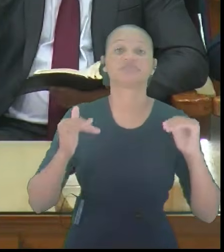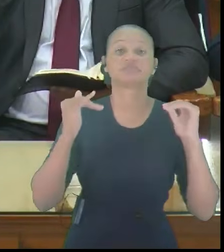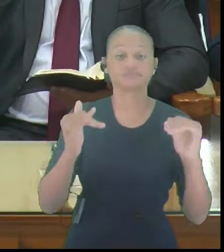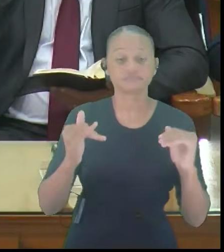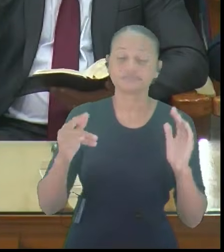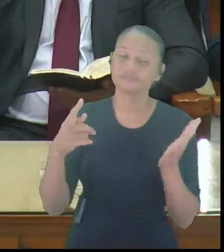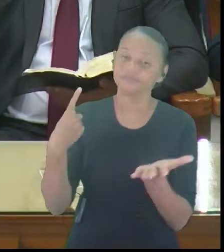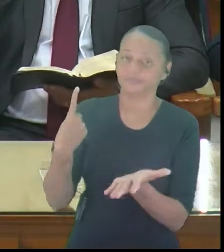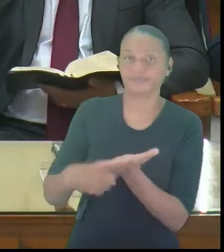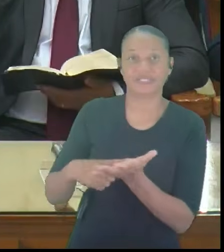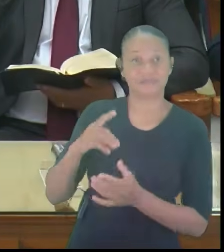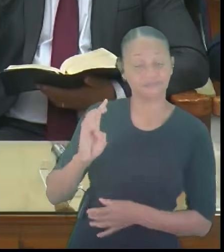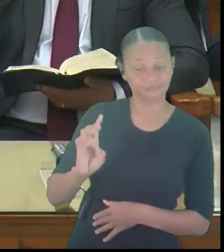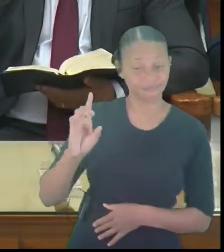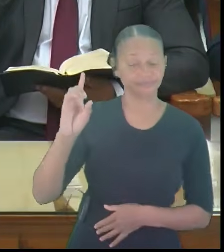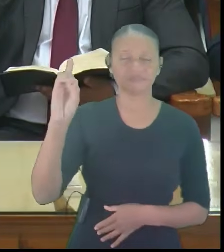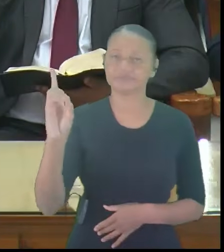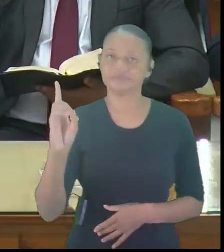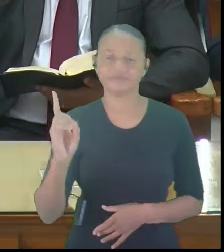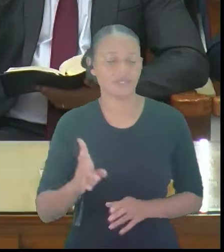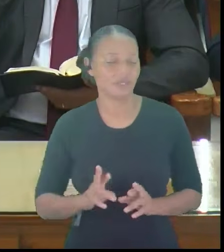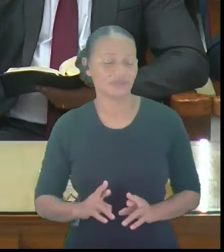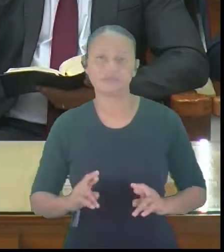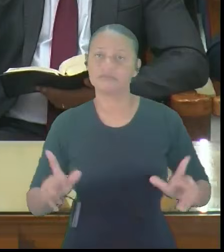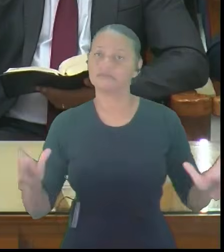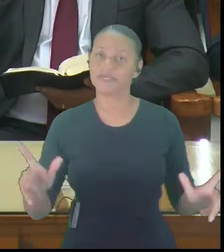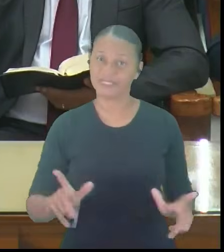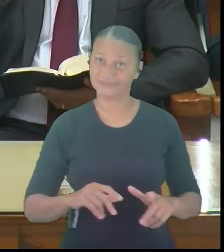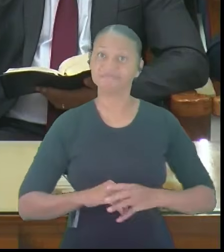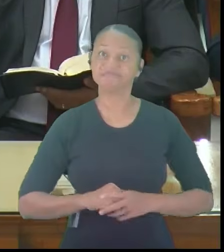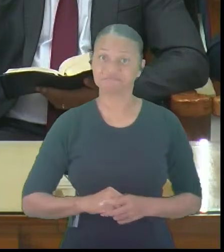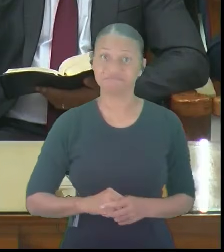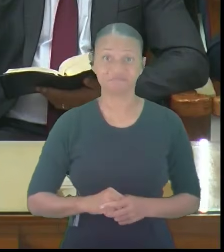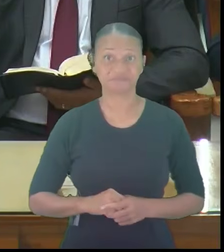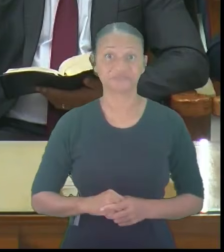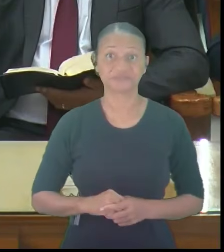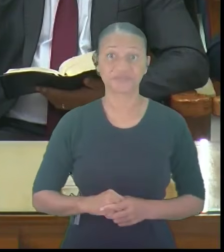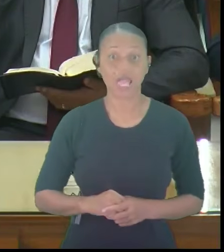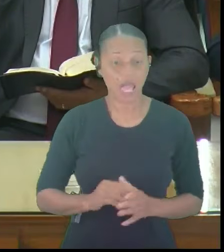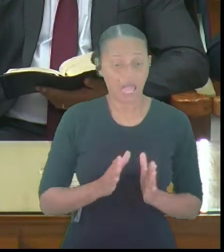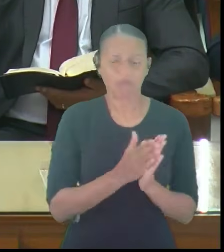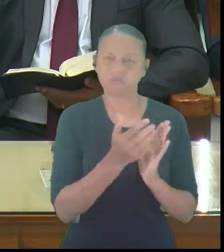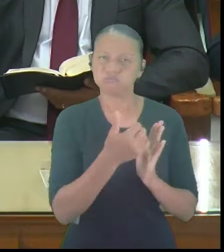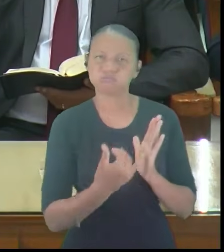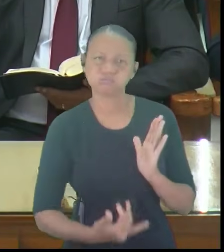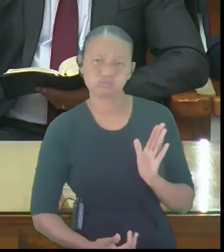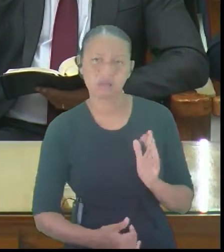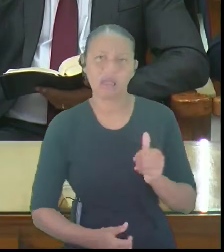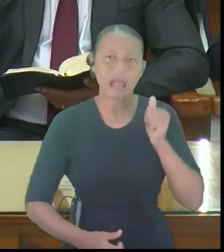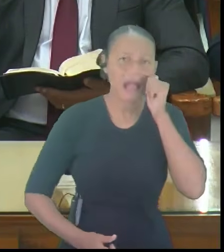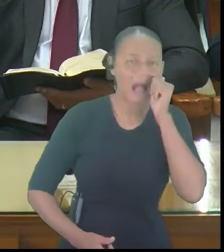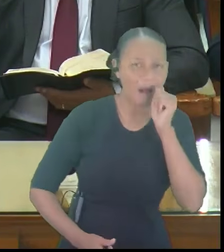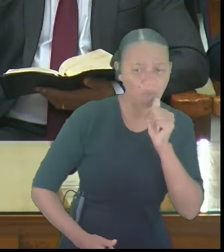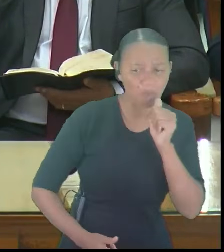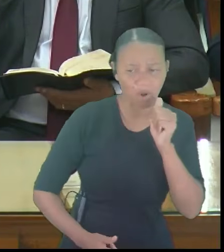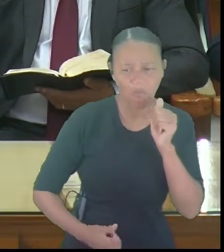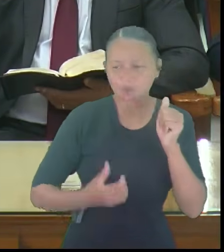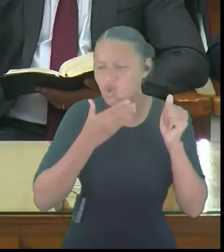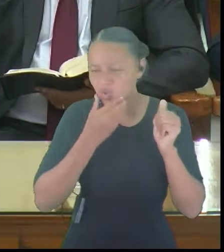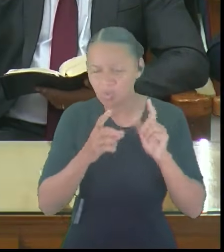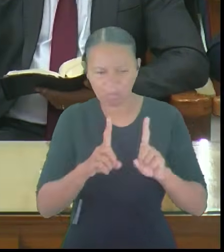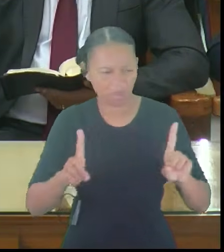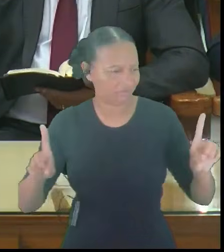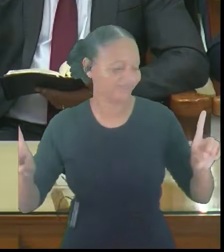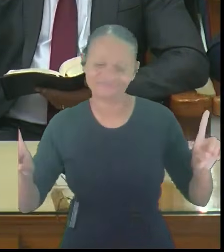meus irmãos? Por Deus. E a única diferença é essa. A Bíblia diz que nem a mulher existe sem o homem e nem o